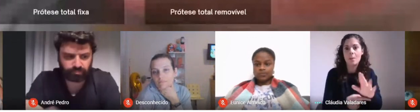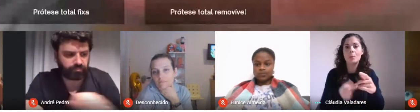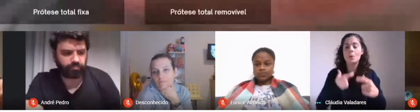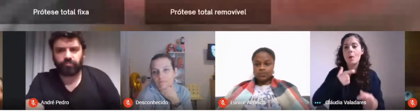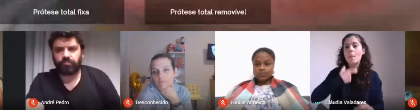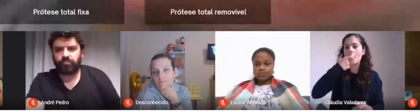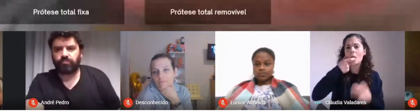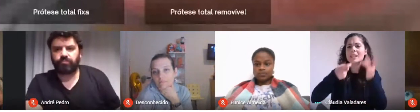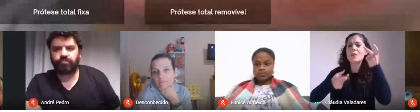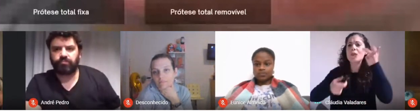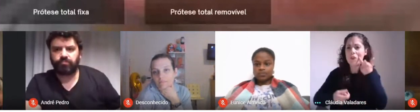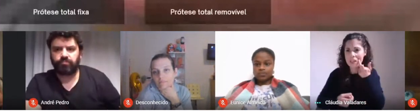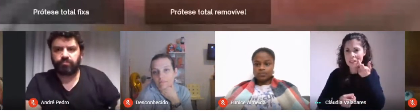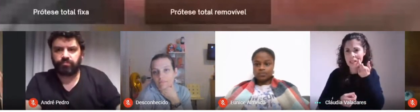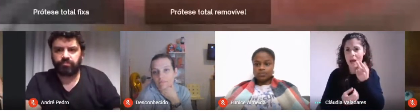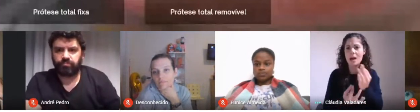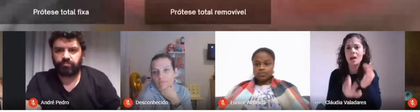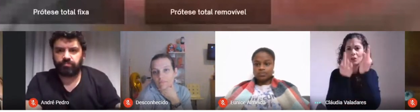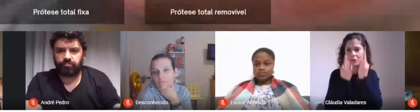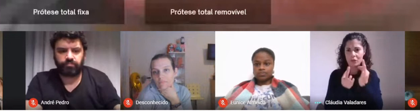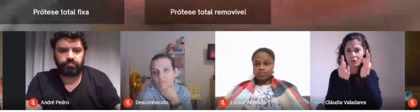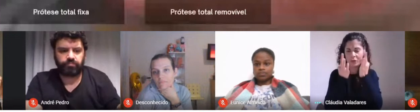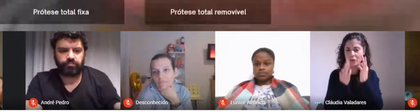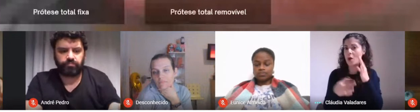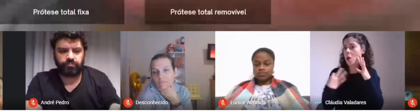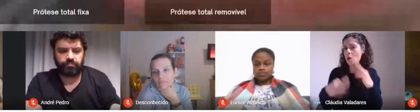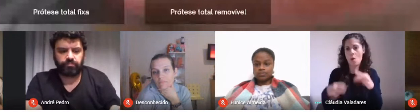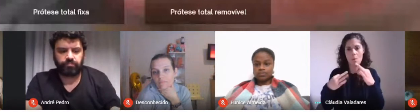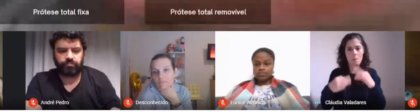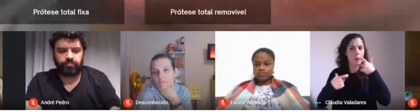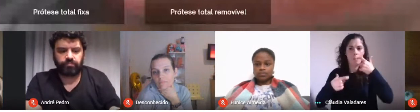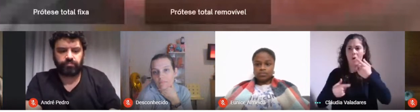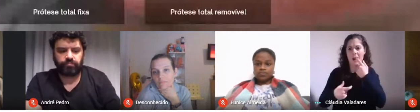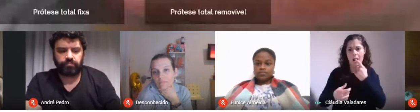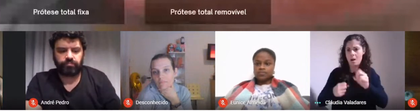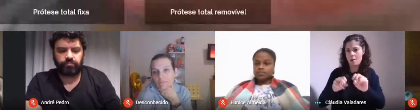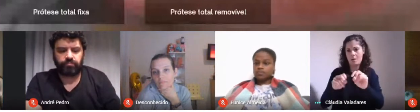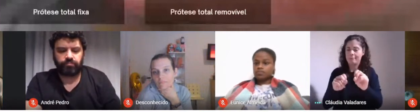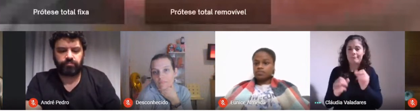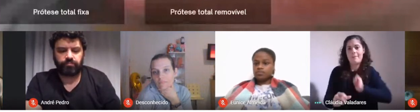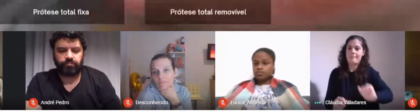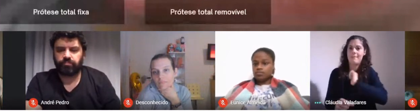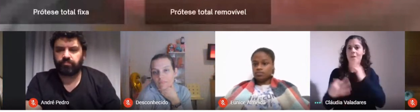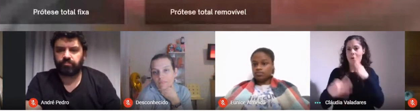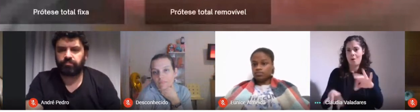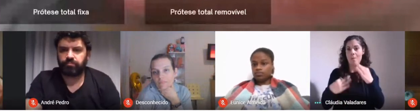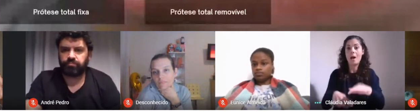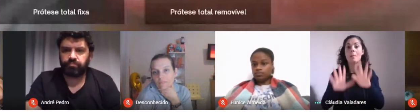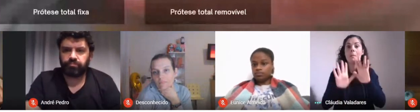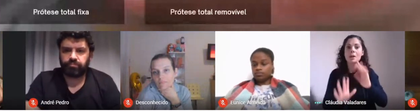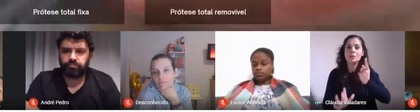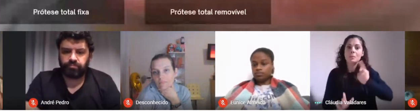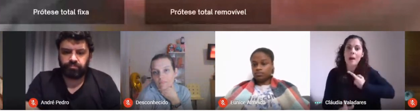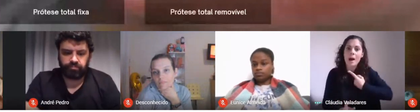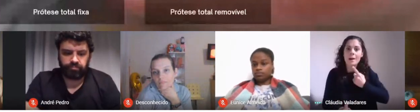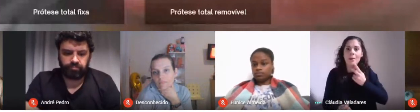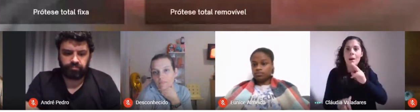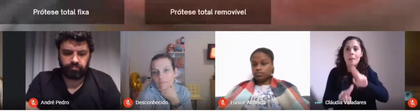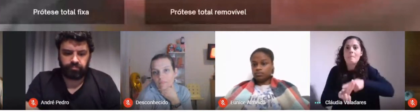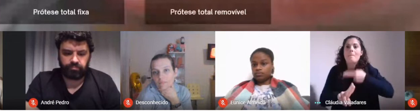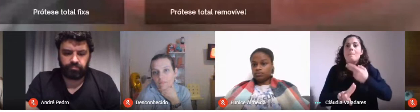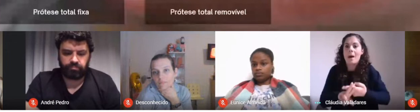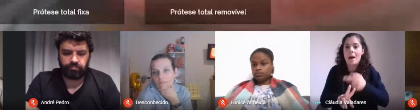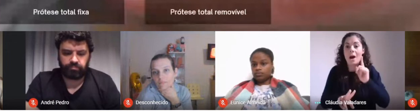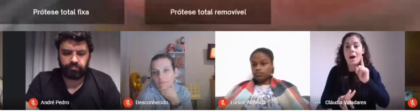os cuidados são muito idênticos à dentição que está na nossa boca, no entanto, deve ser mais reforçado, por exemplo, a higiene entre os